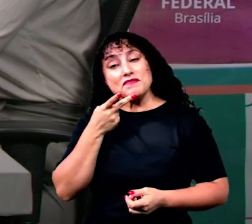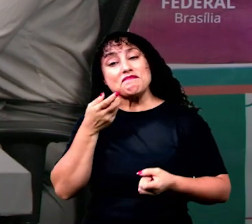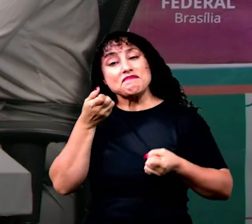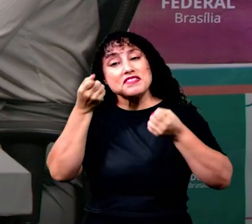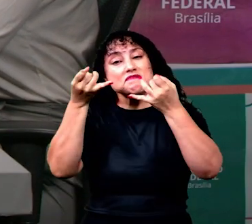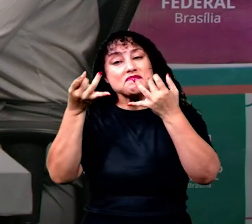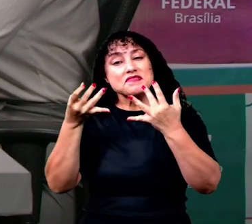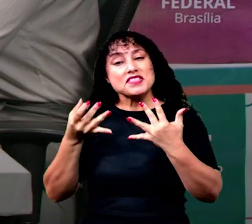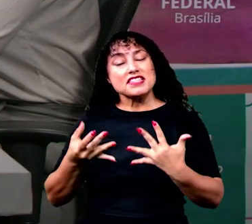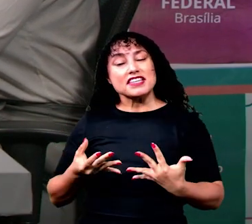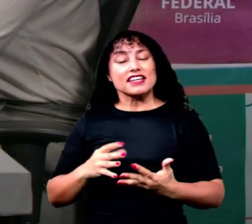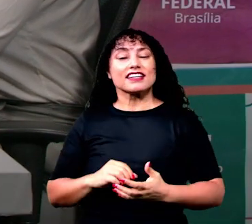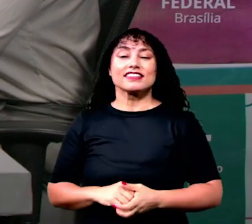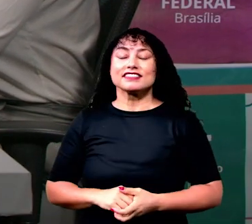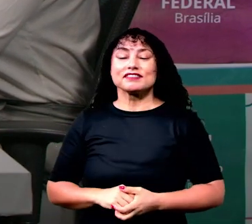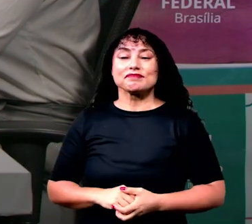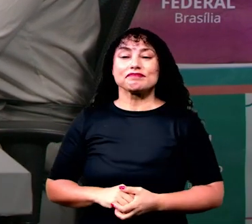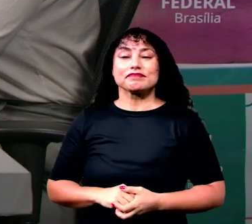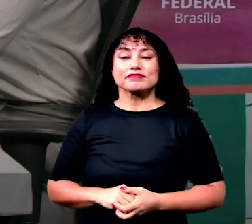Eu diria que,